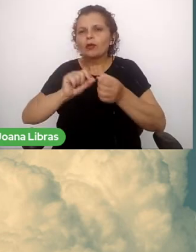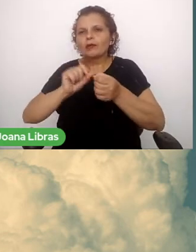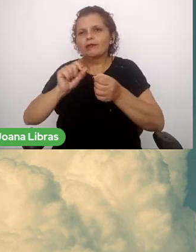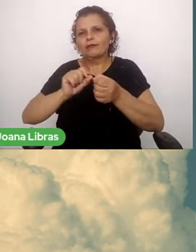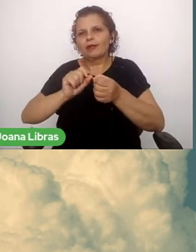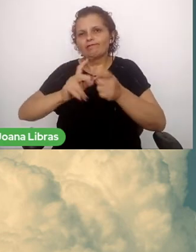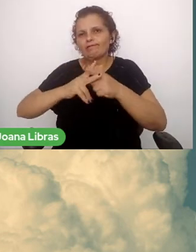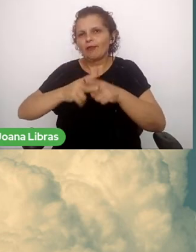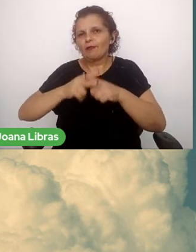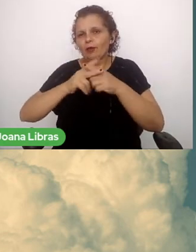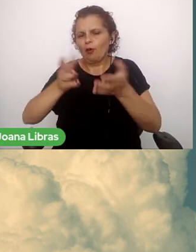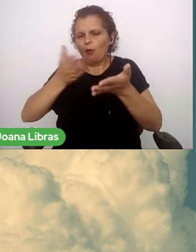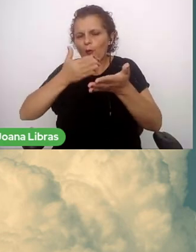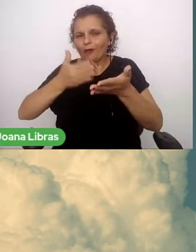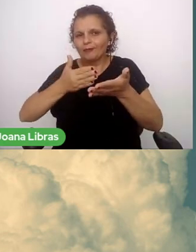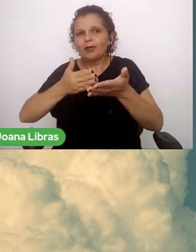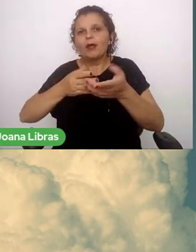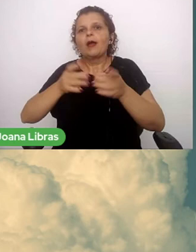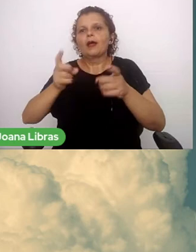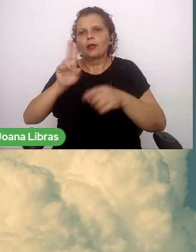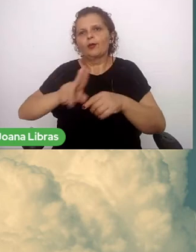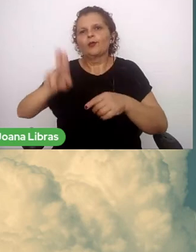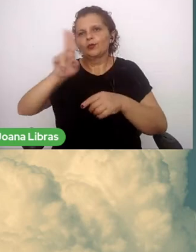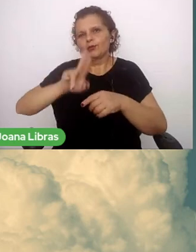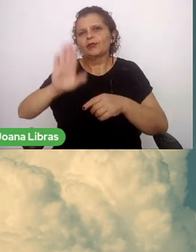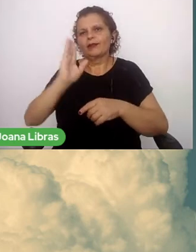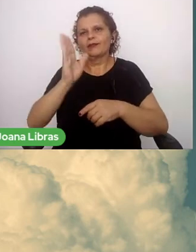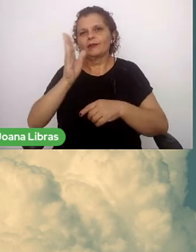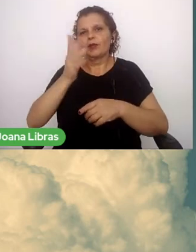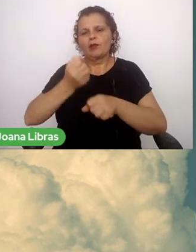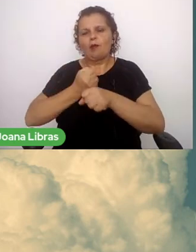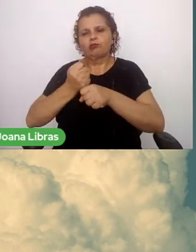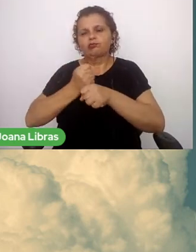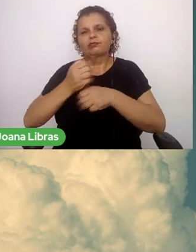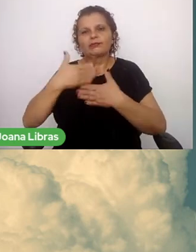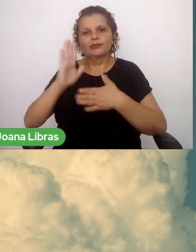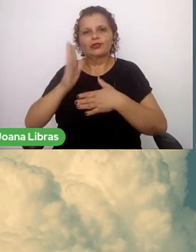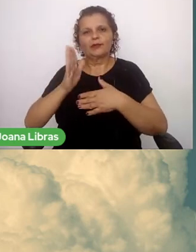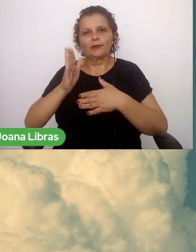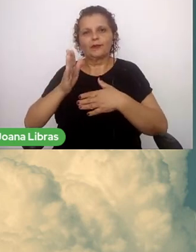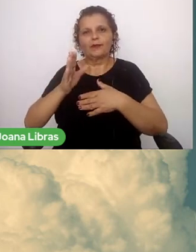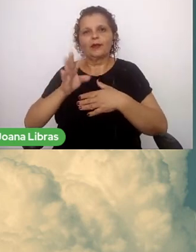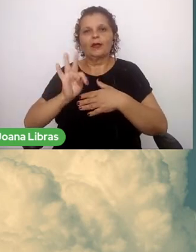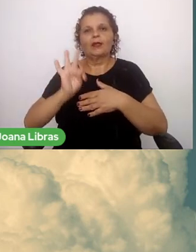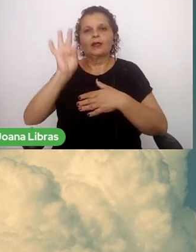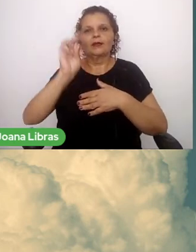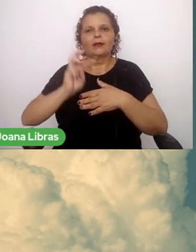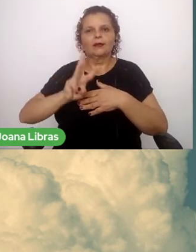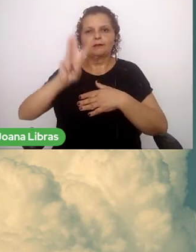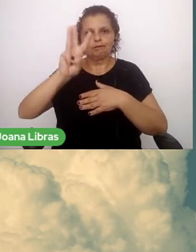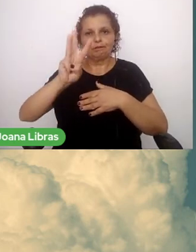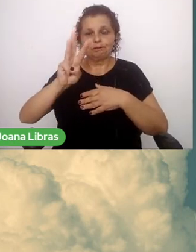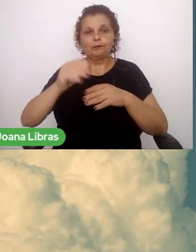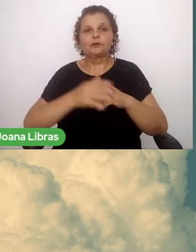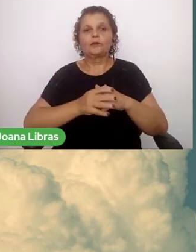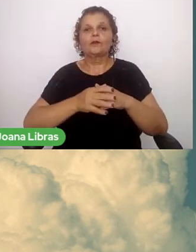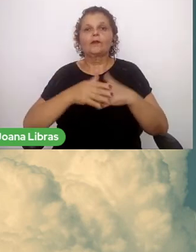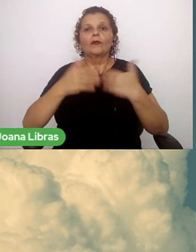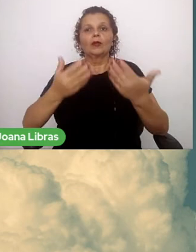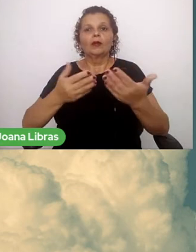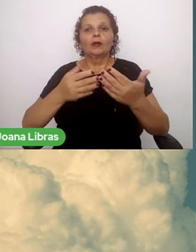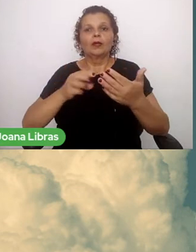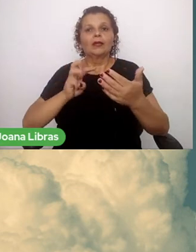que criou, mas ela já é usada há um tempo aqui na TW, tá? Principalmente na